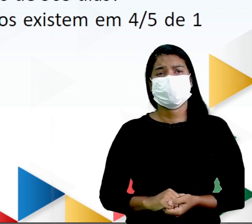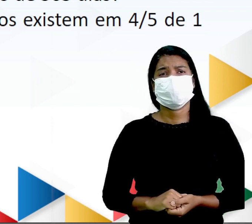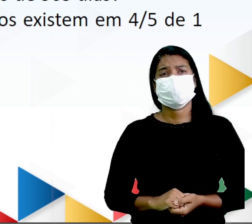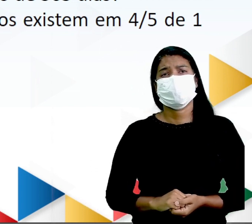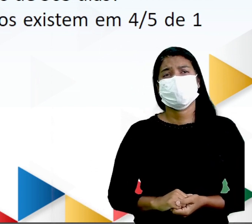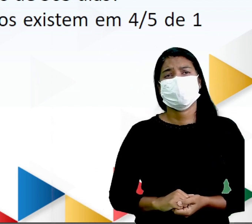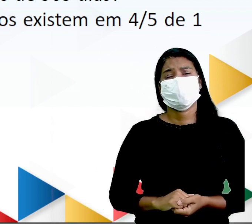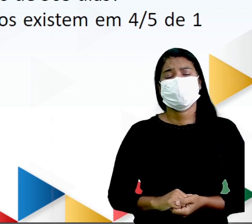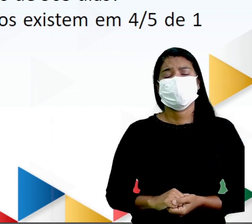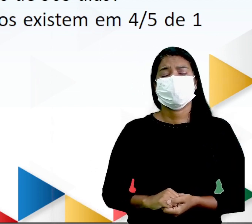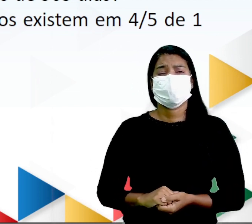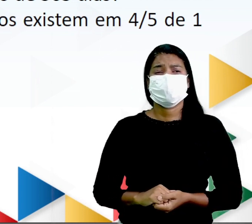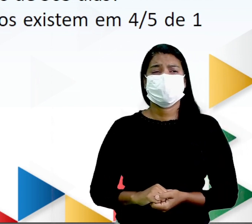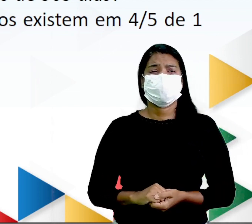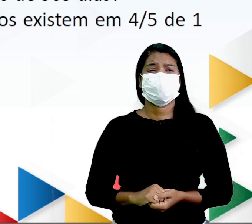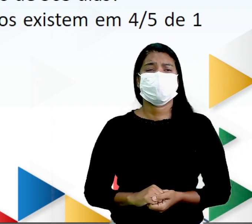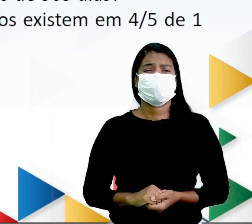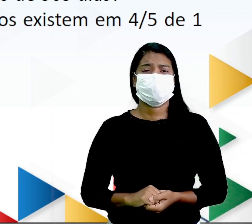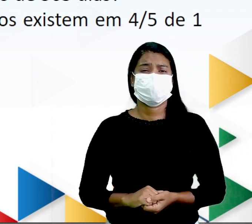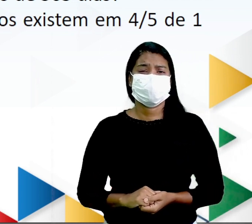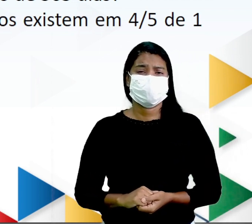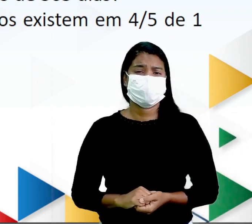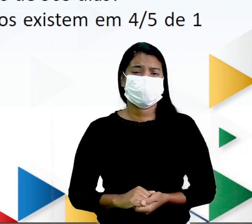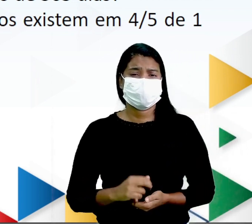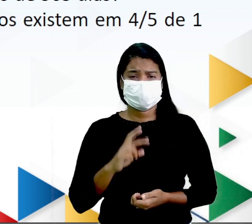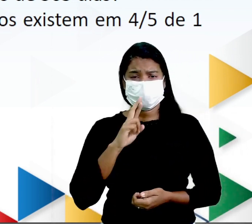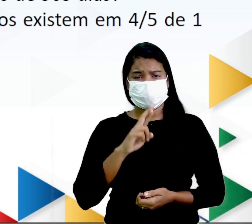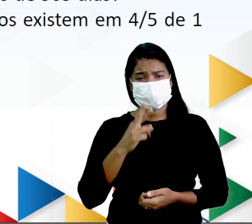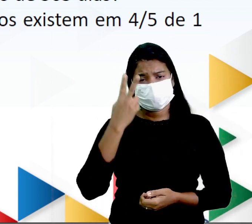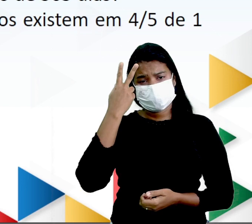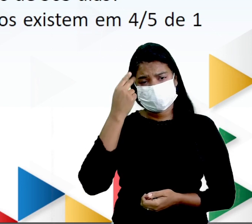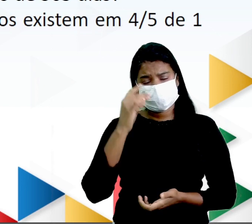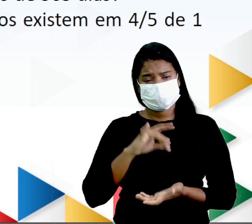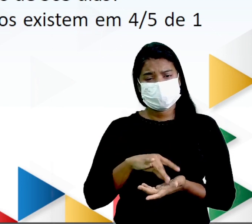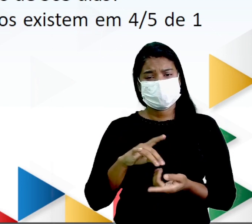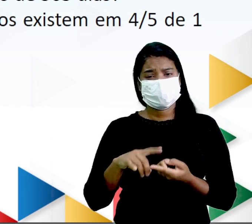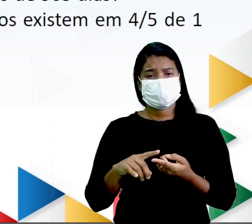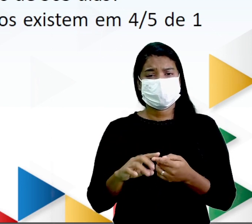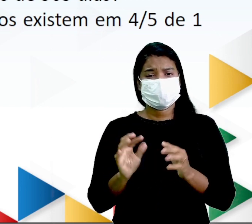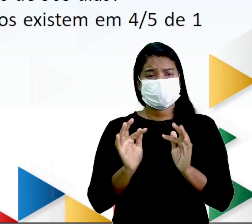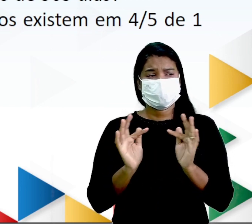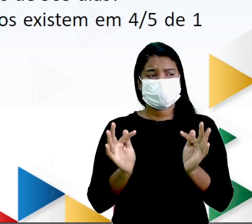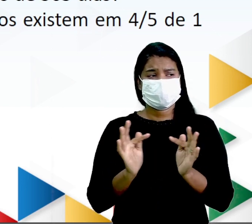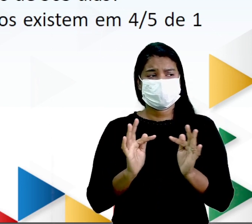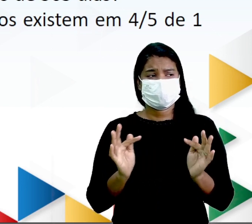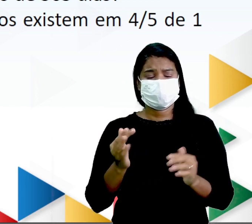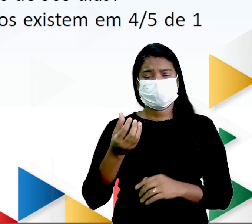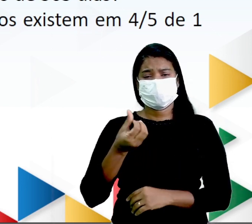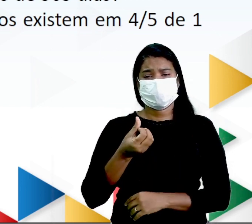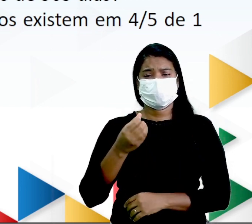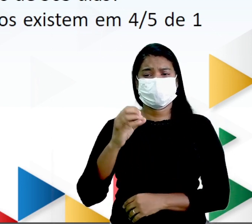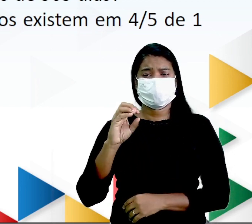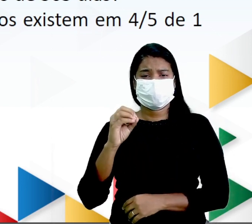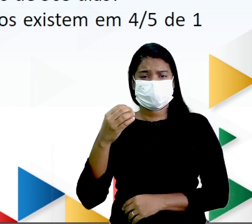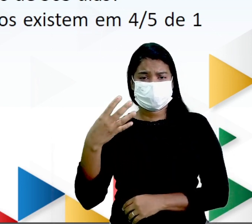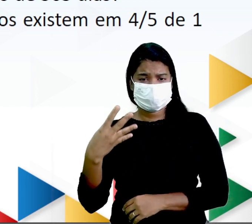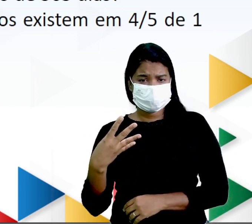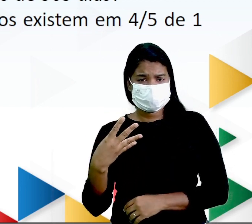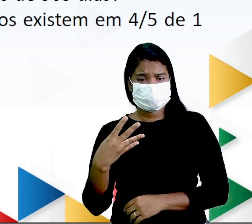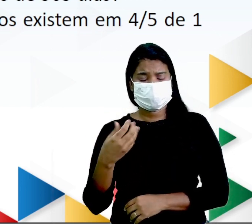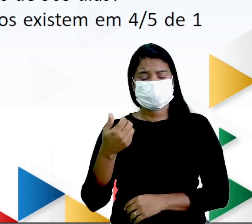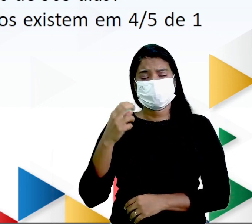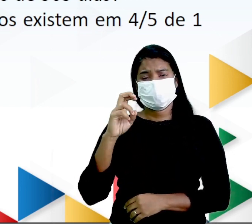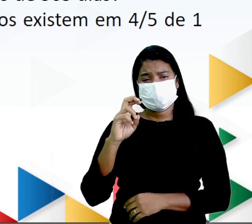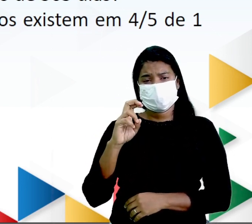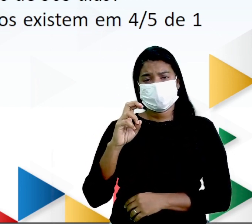de outras formas, tendo a resposta a mesma. Veja, você pode simplificar 60 por 4, e aí vai dar